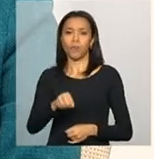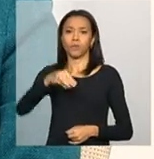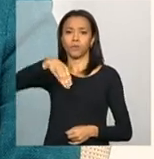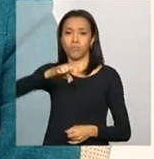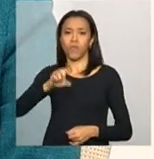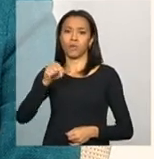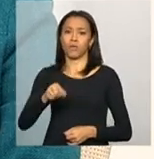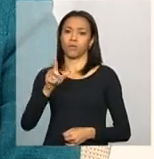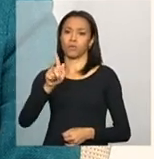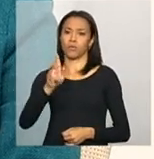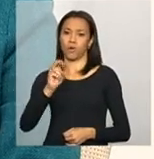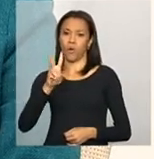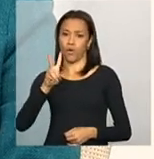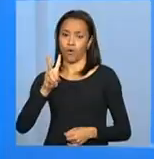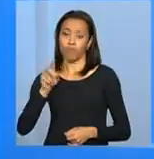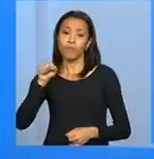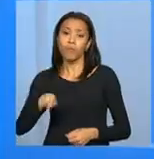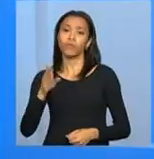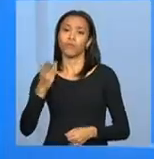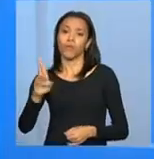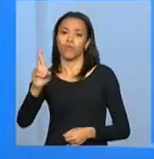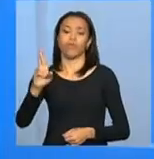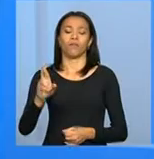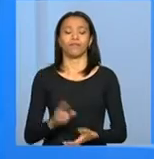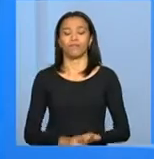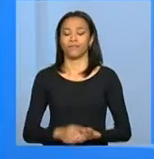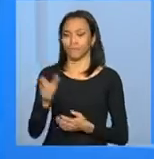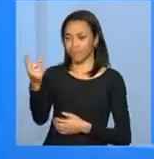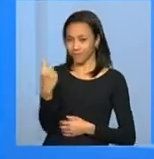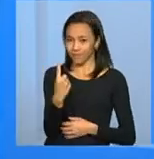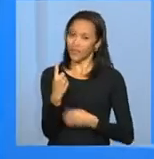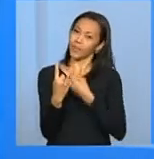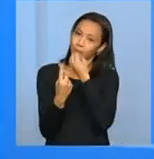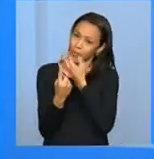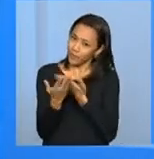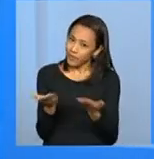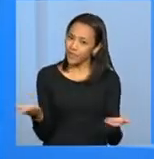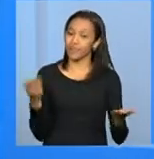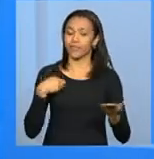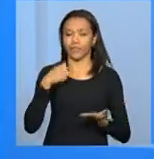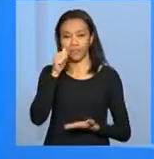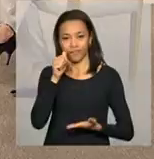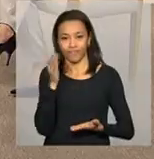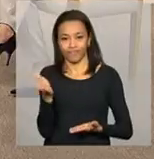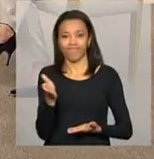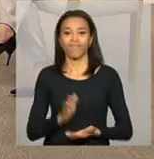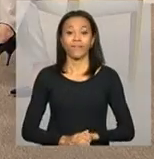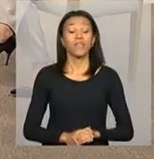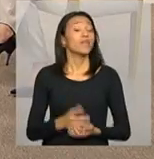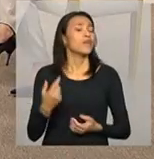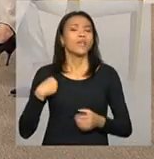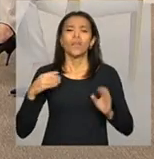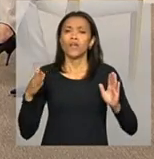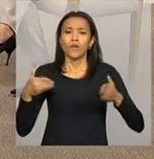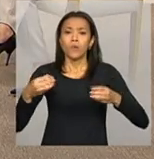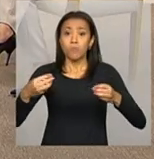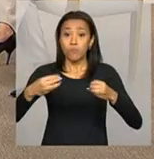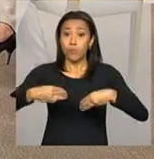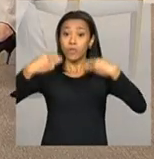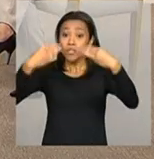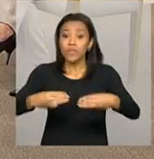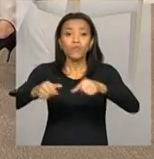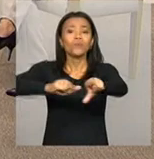pronatec.mec.gov.br. Sinara, seja bem-vinda, bom dia para você também. Em relação ao Ministério do Trabalho e Emprego, como é que é